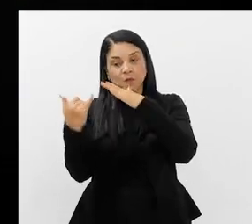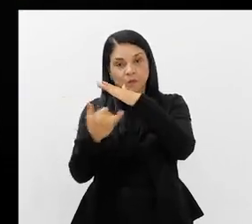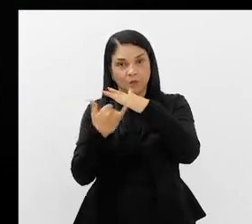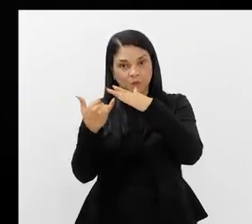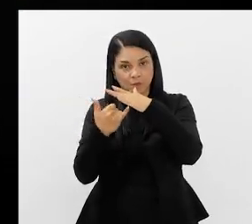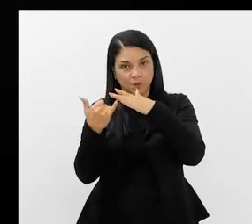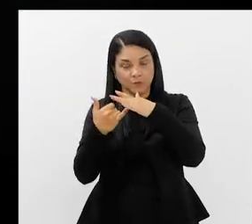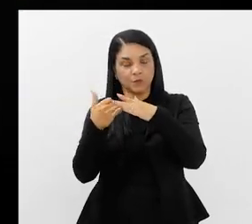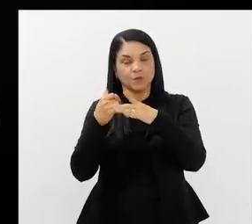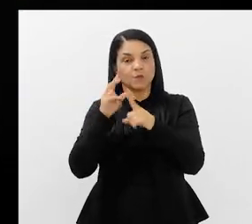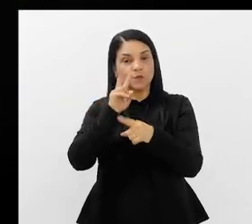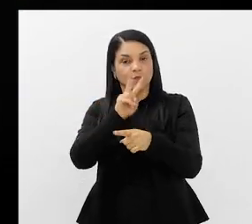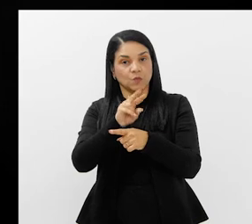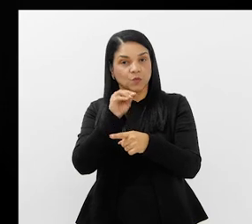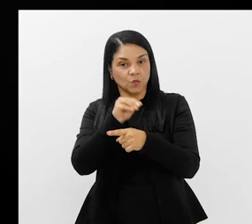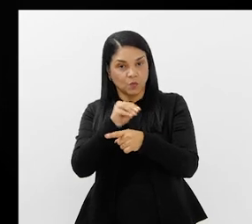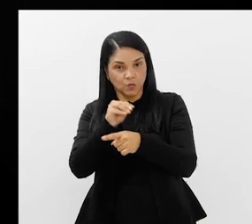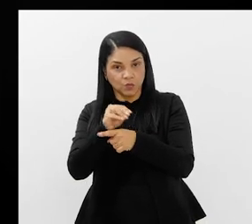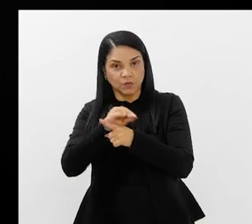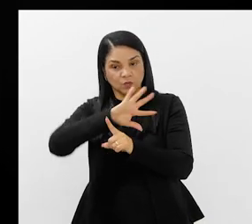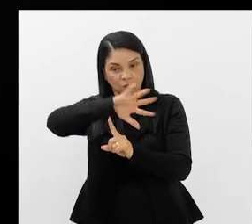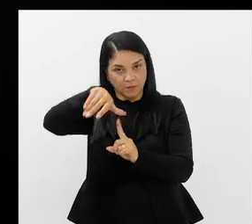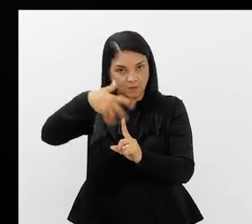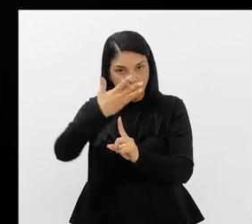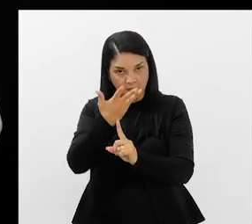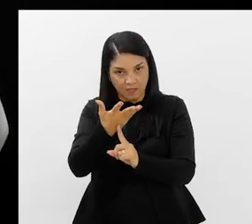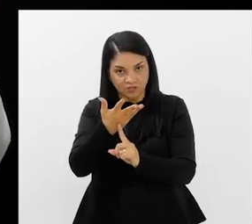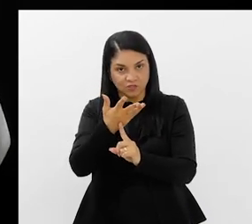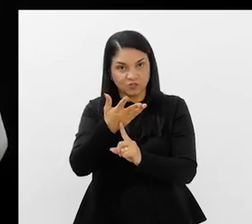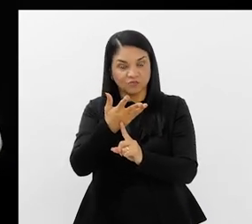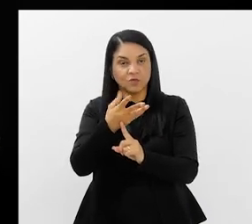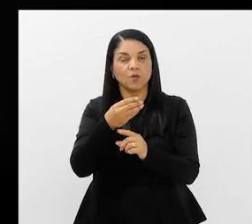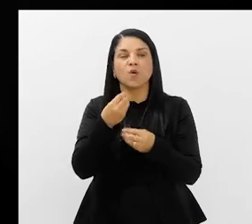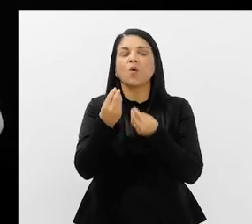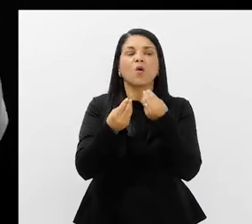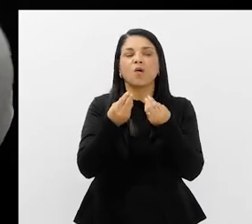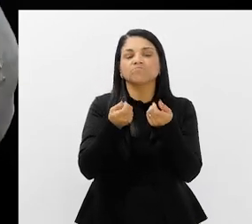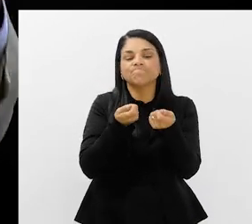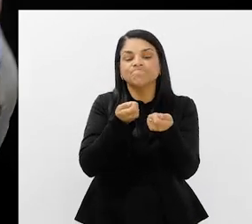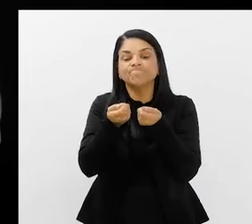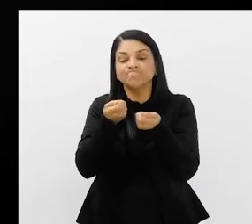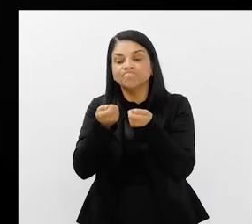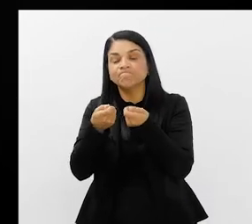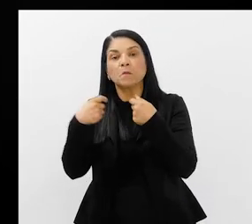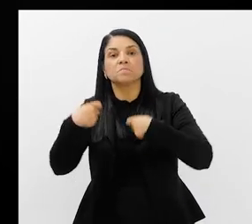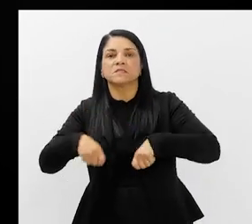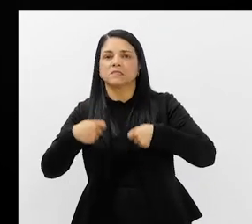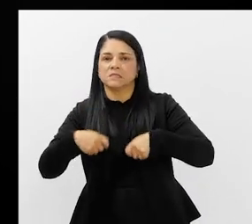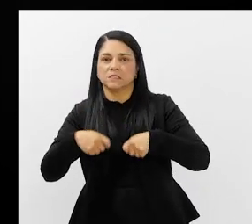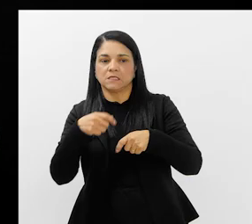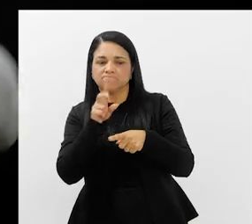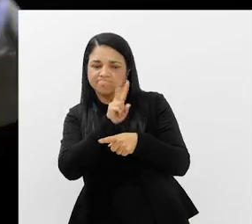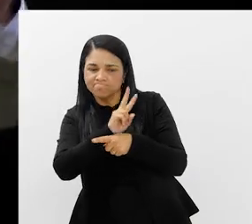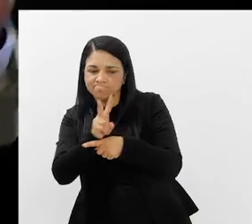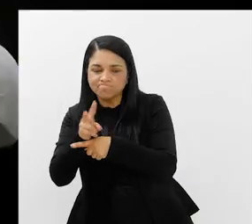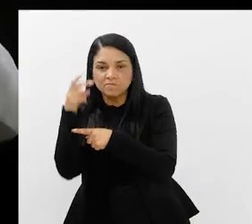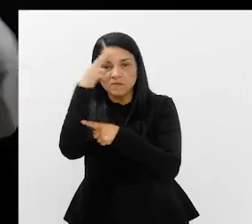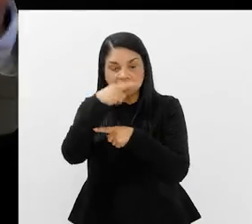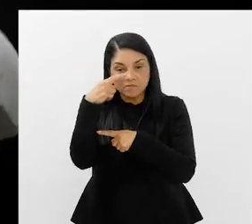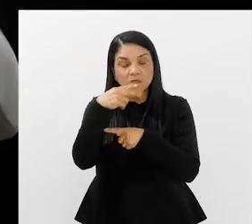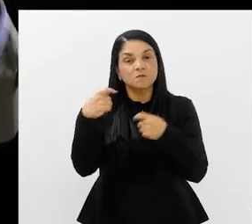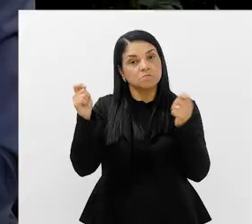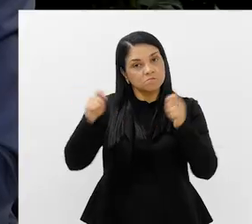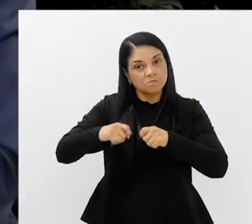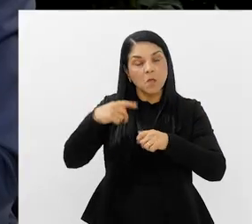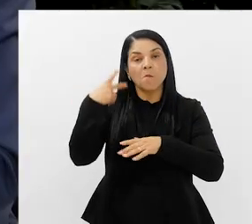solucionado. Os órgãos que cuidam do meio ambiente, eu indago até que ponto não deveriam ser agências reguladoras, exatamente para que